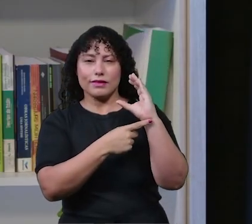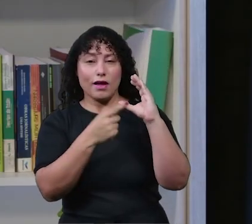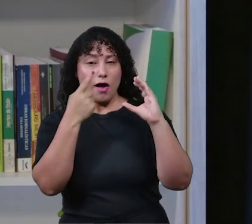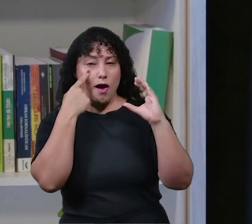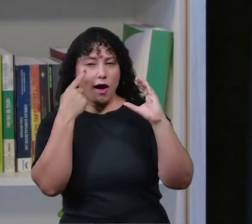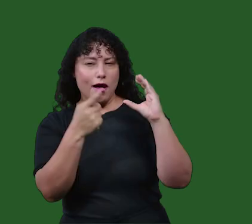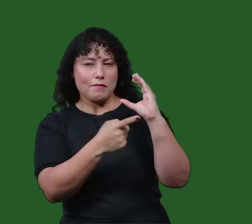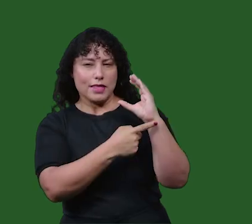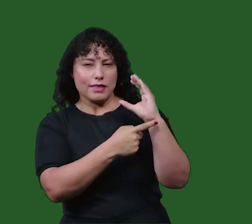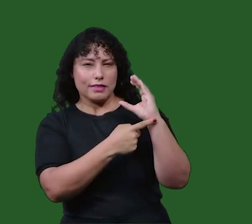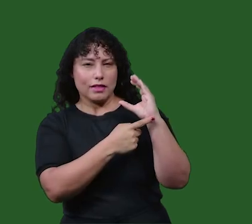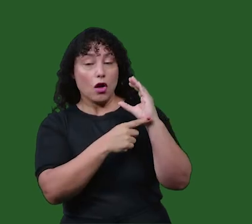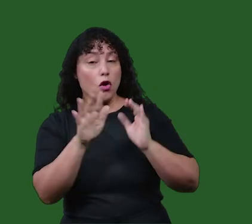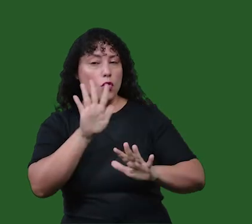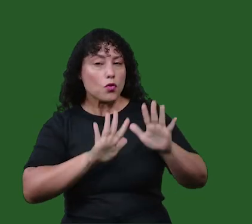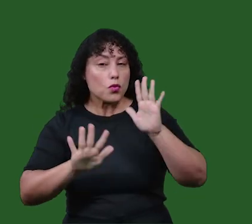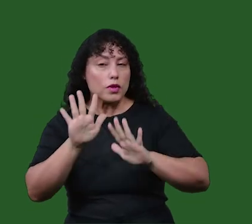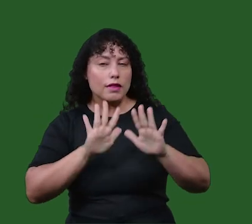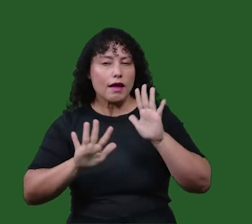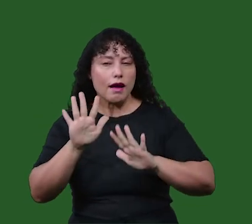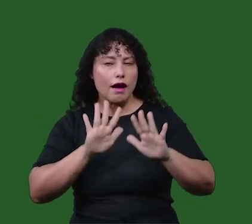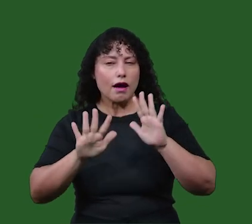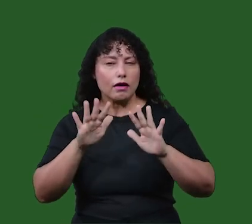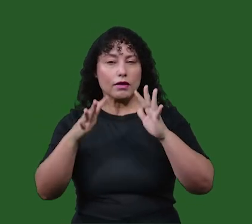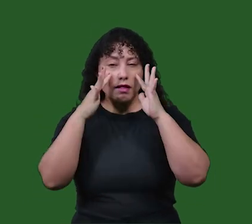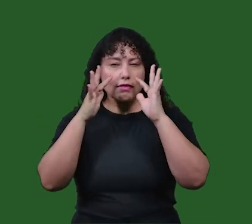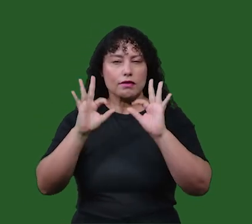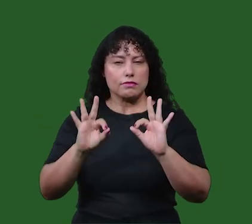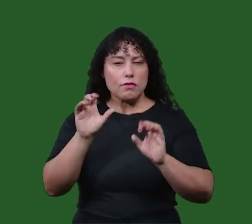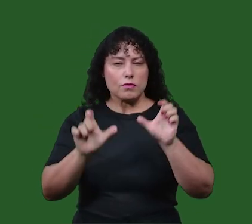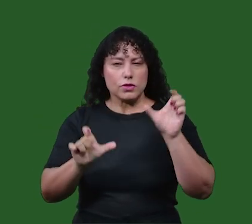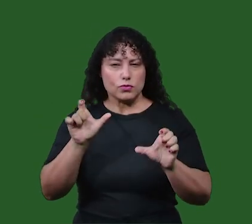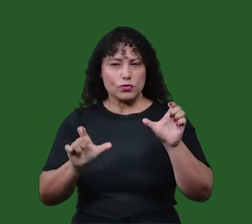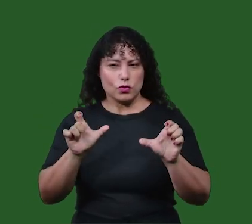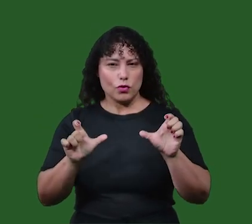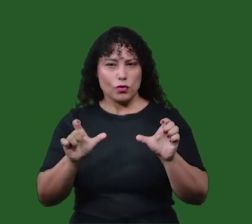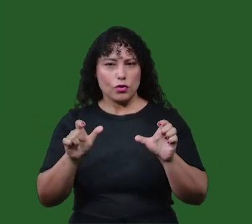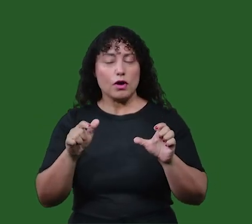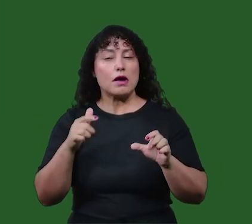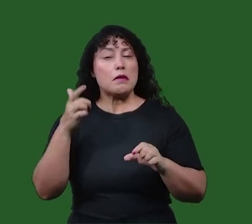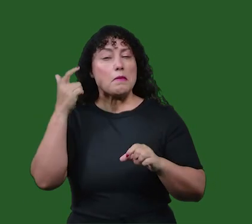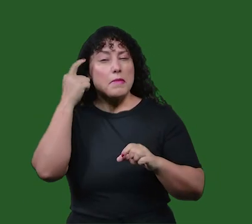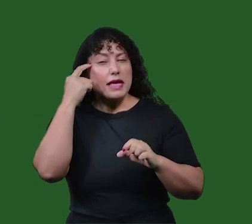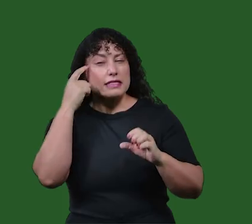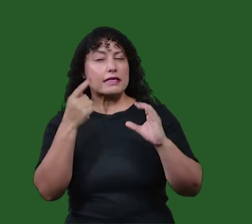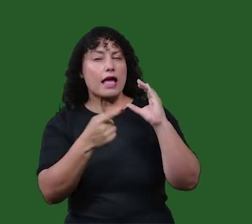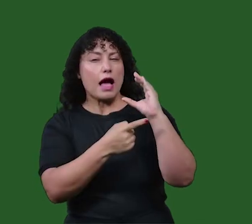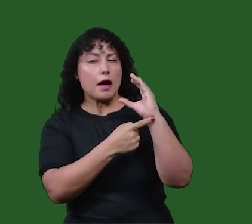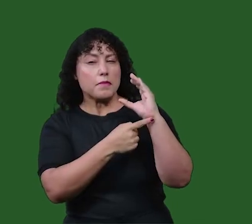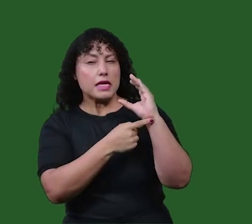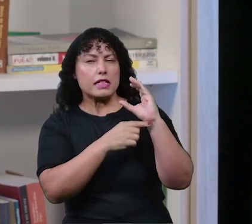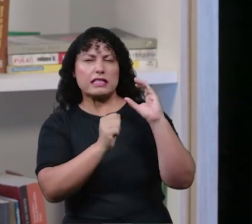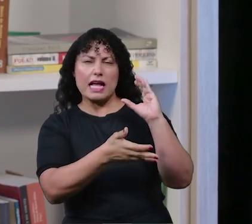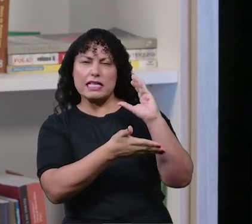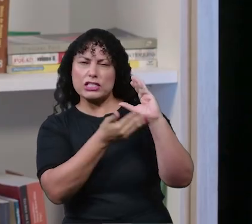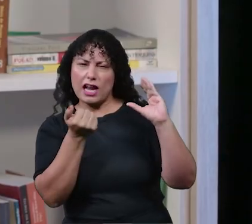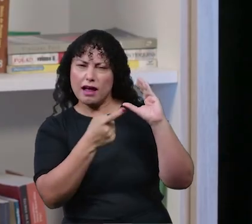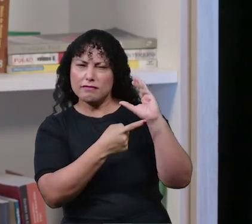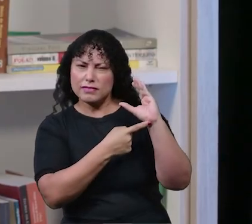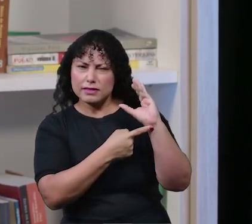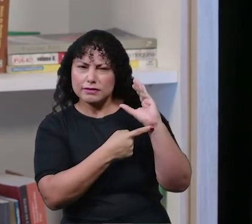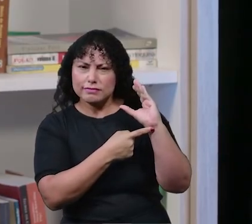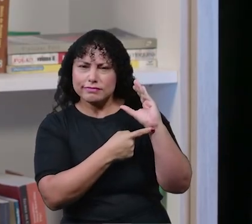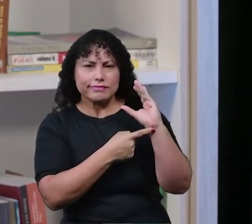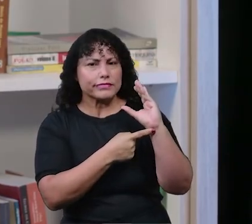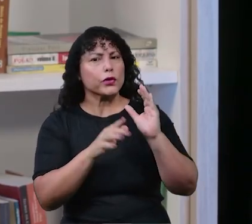apontada. Está vendo o lugar dessa amígdala? É preciso tomar cuidado. Viu, pessoal? O pessoal acha que a amígdala, alguém já